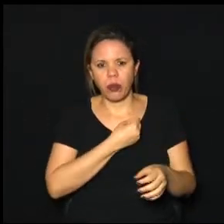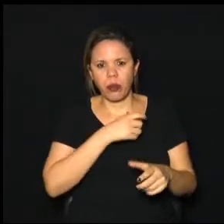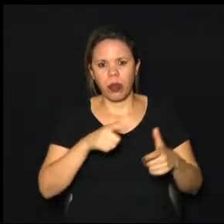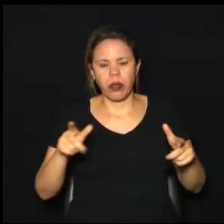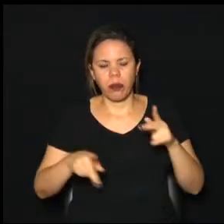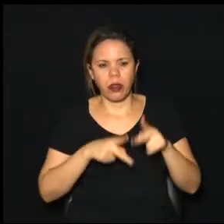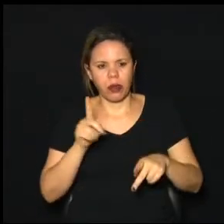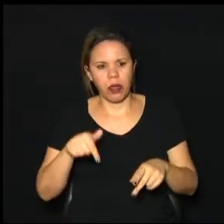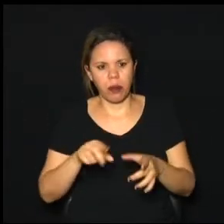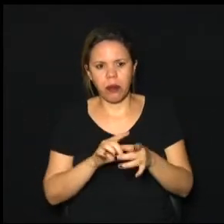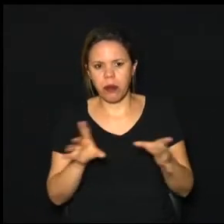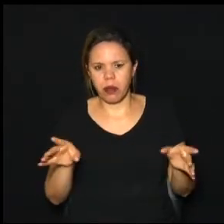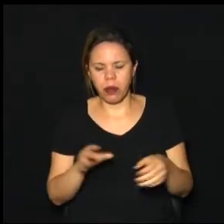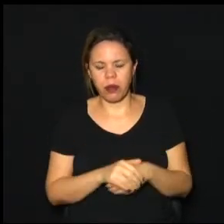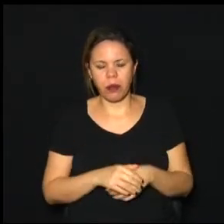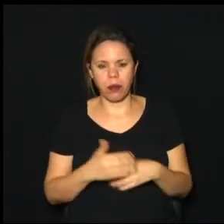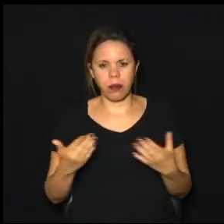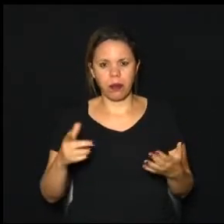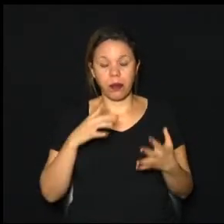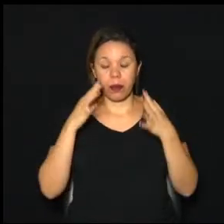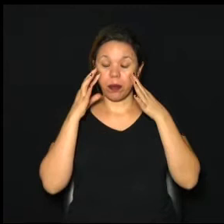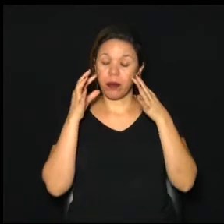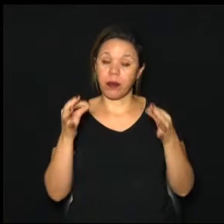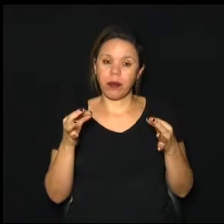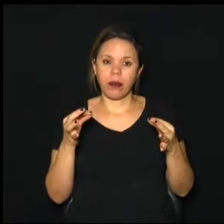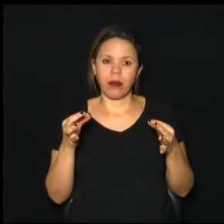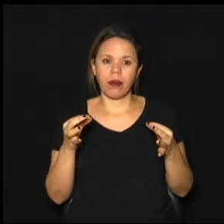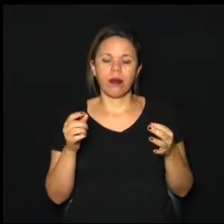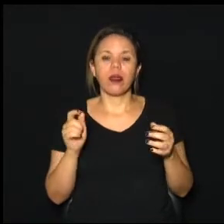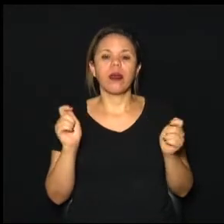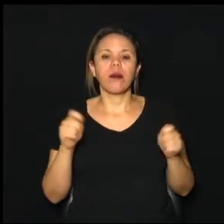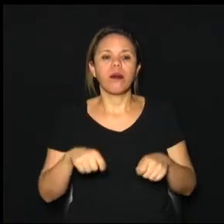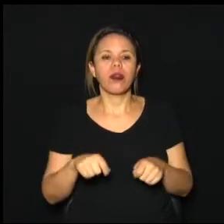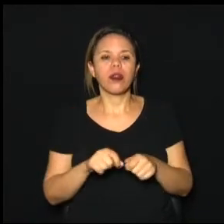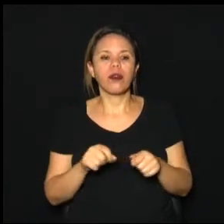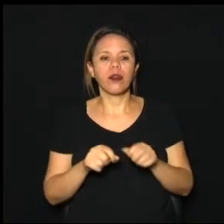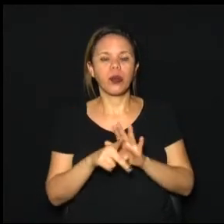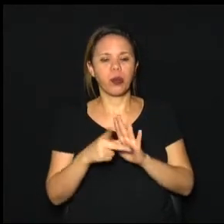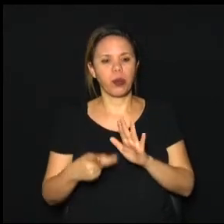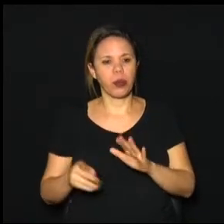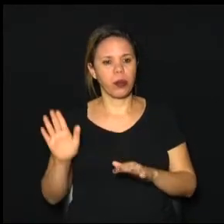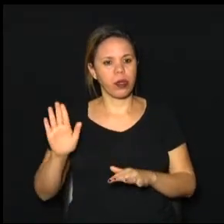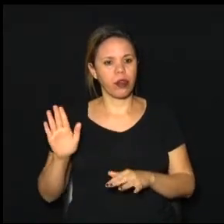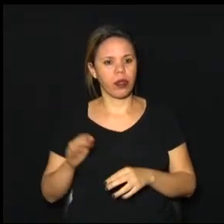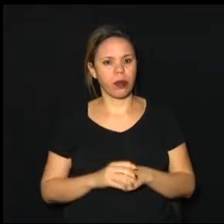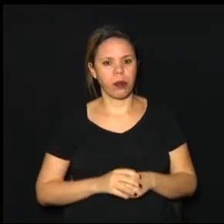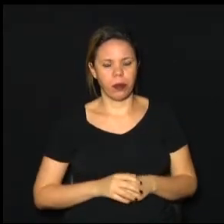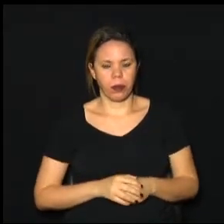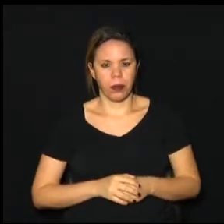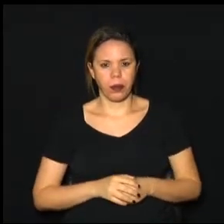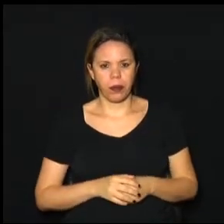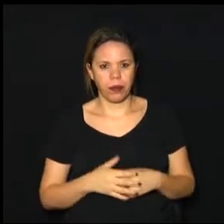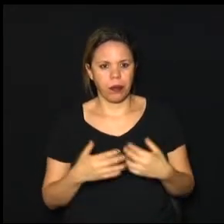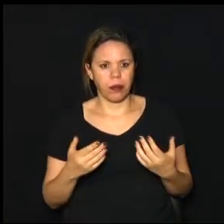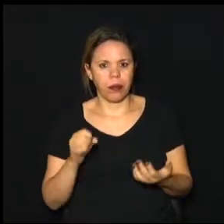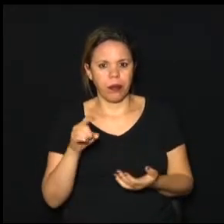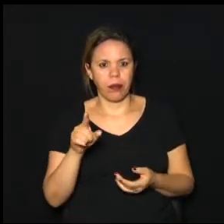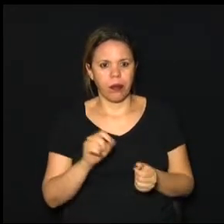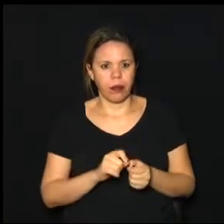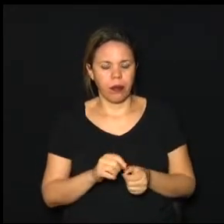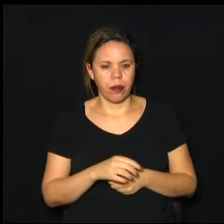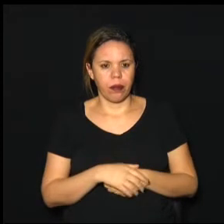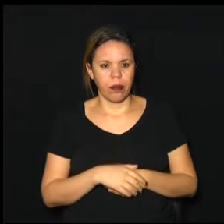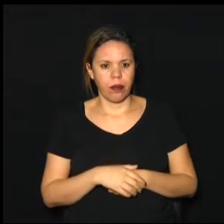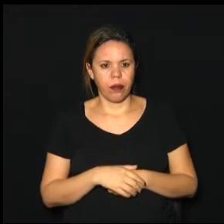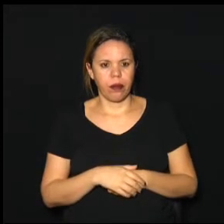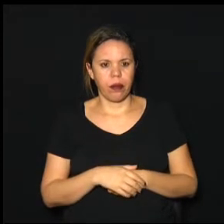Isso é permitido. Agora, atenção, quem pode impulsionar é o próprio candidato. Tá? Então, se você